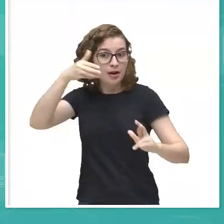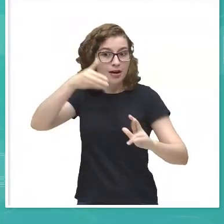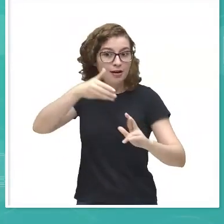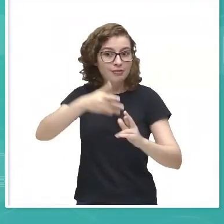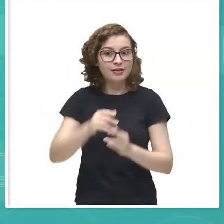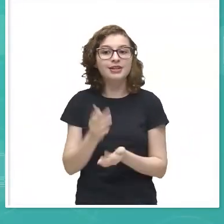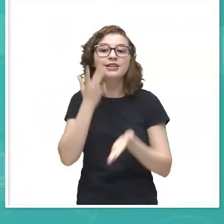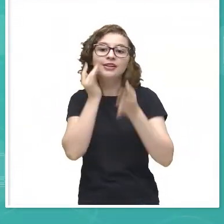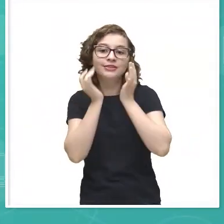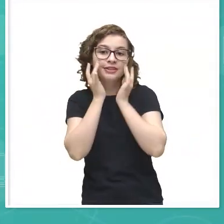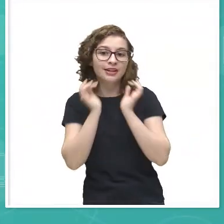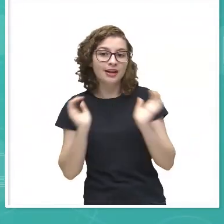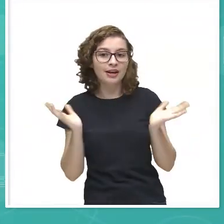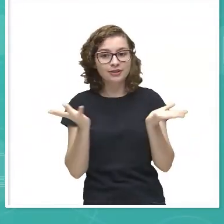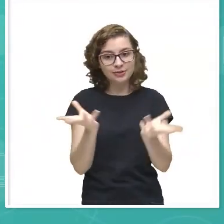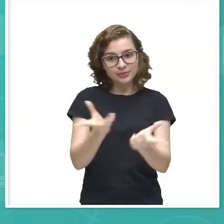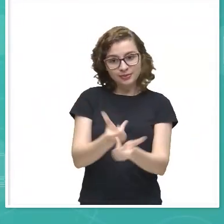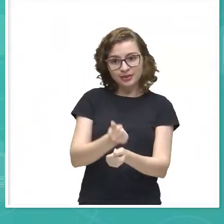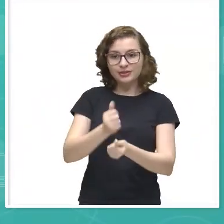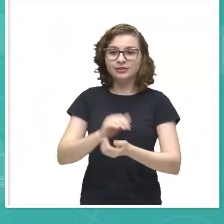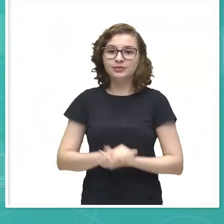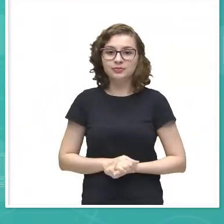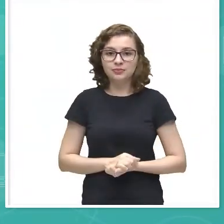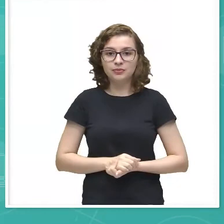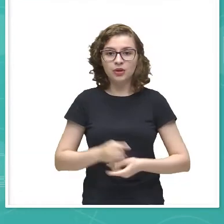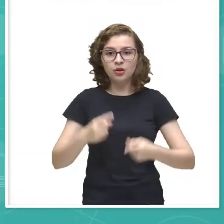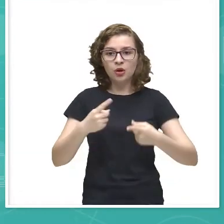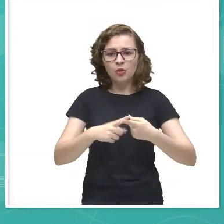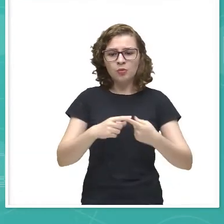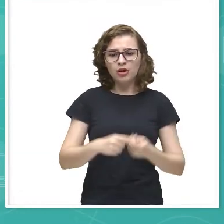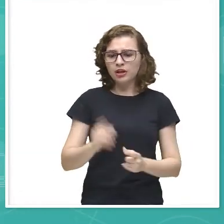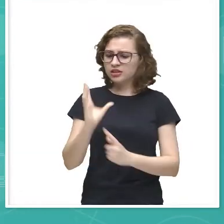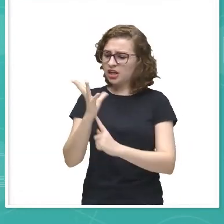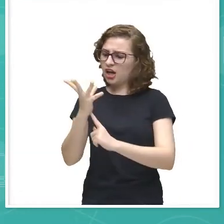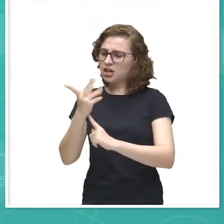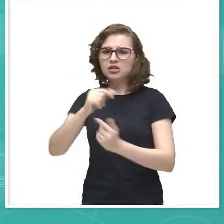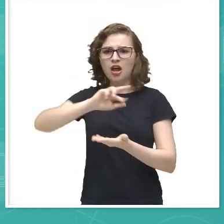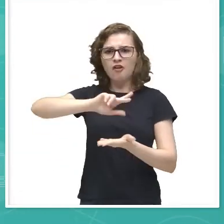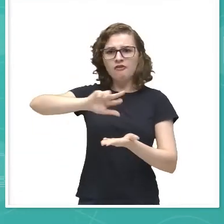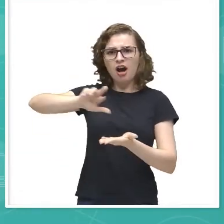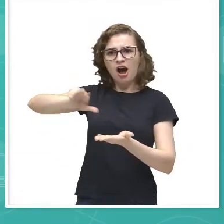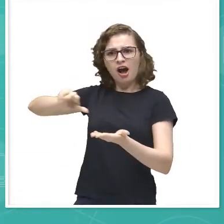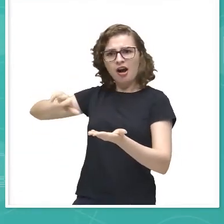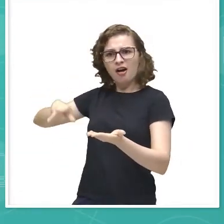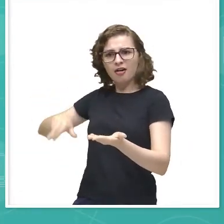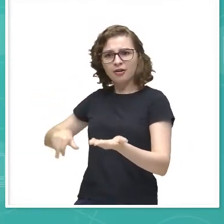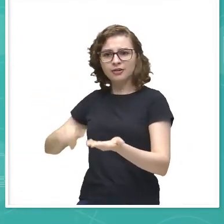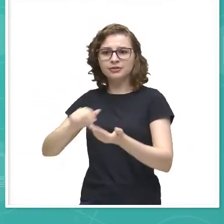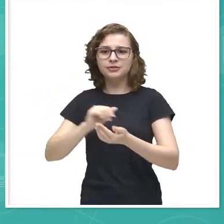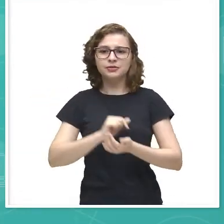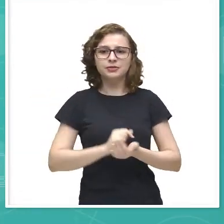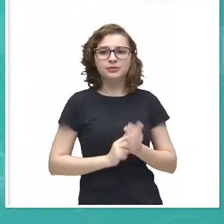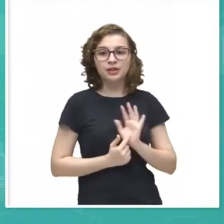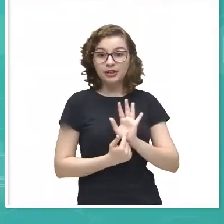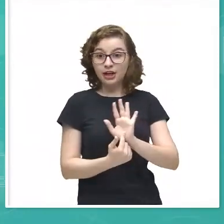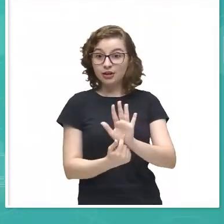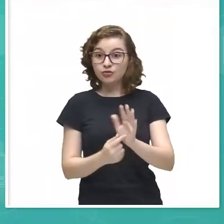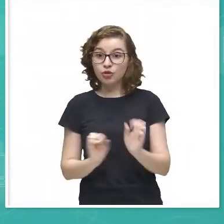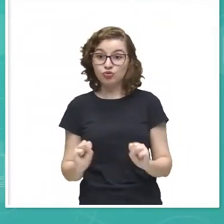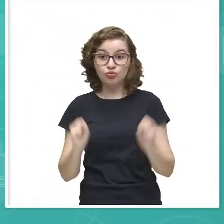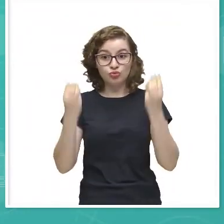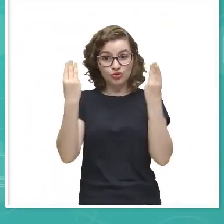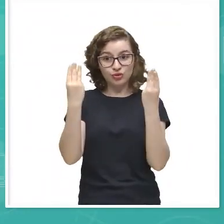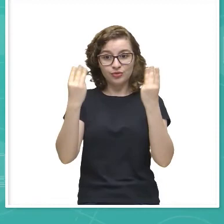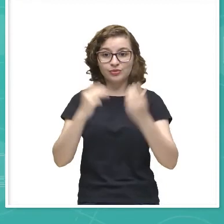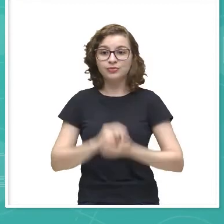o teatro mágico, por conta das diversas manifestações artísticas que eles apresentam nas suas obras,